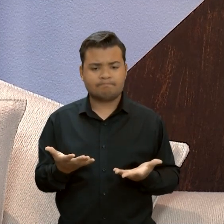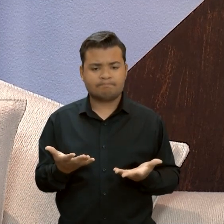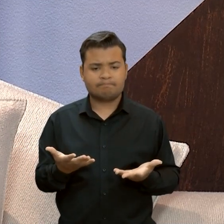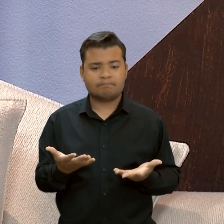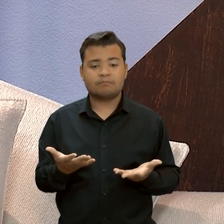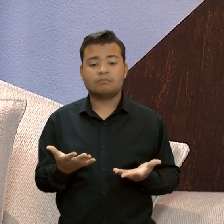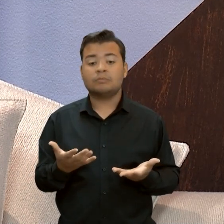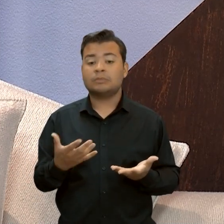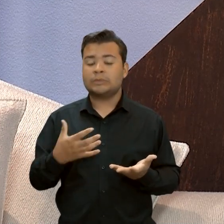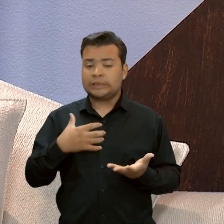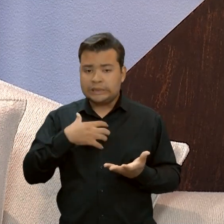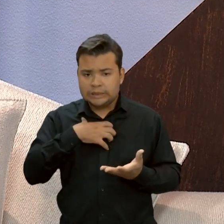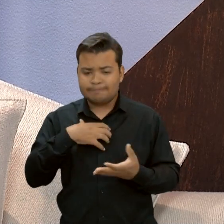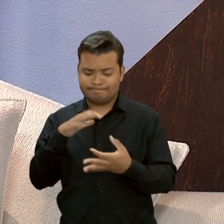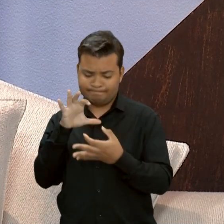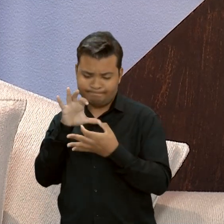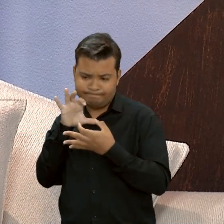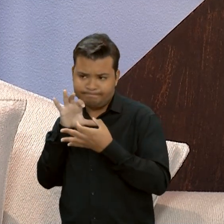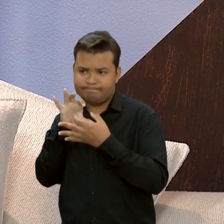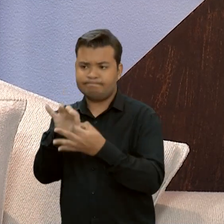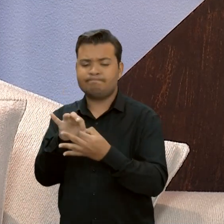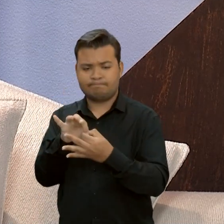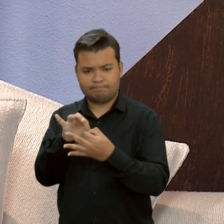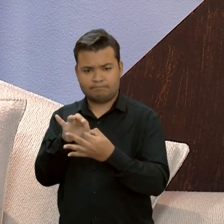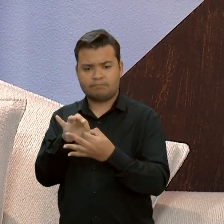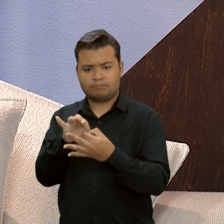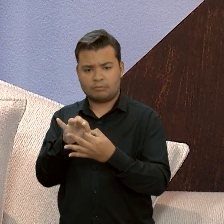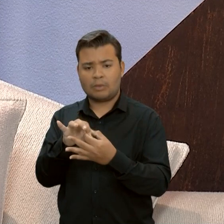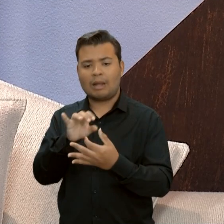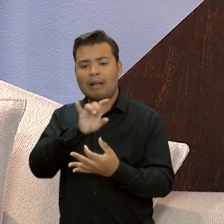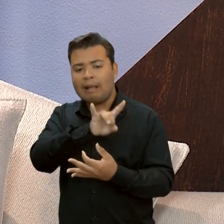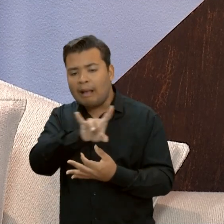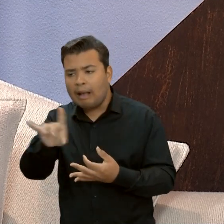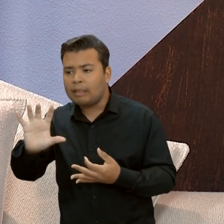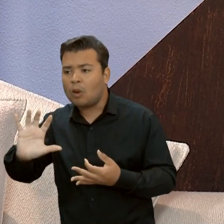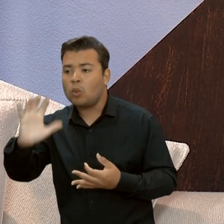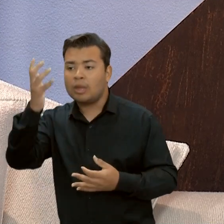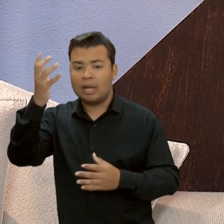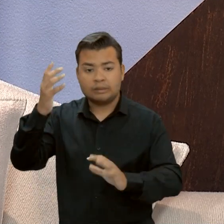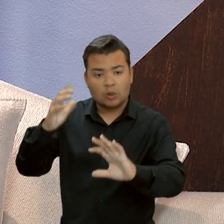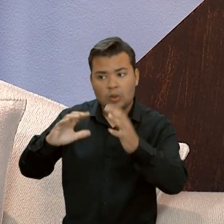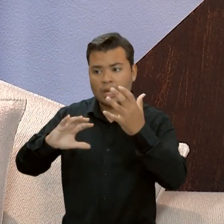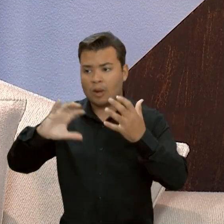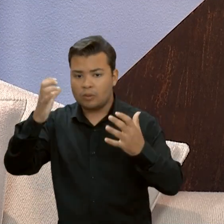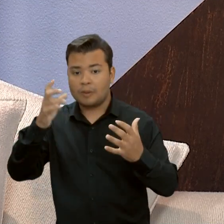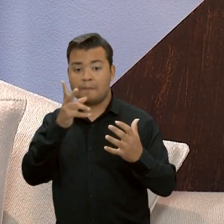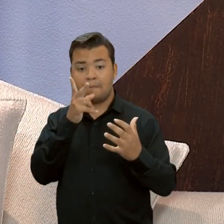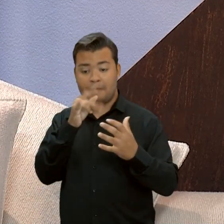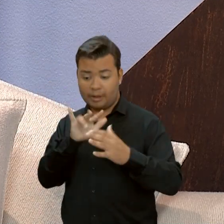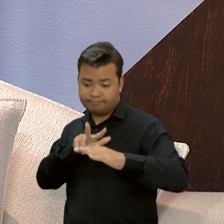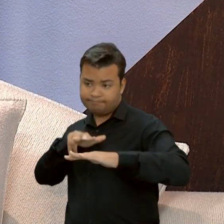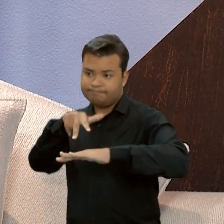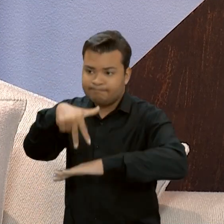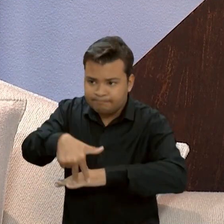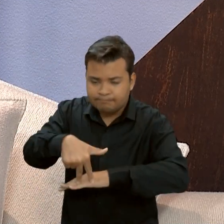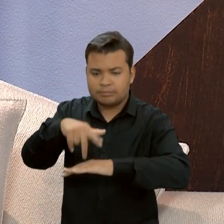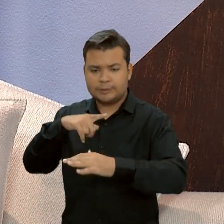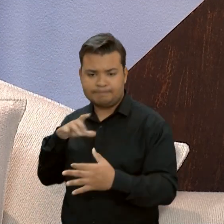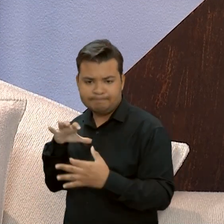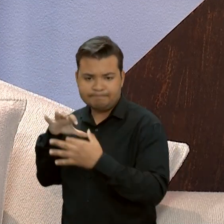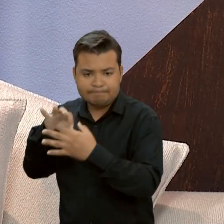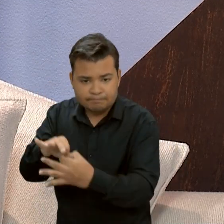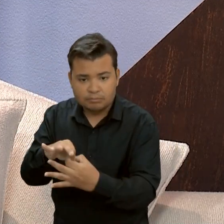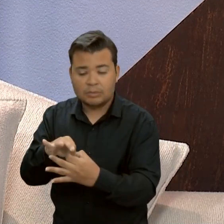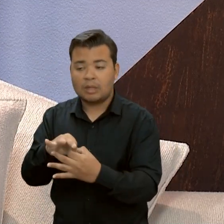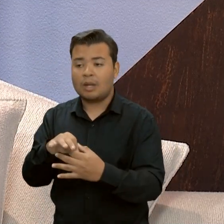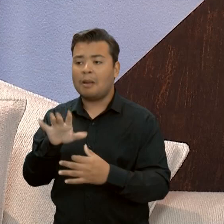em sintonia com aquilo que está acontecendo em cada situação. Então, uma presença forte e ali